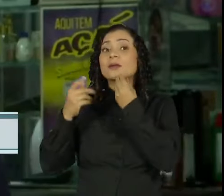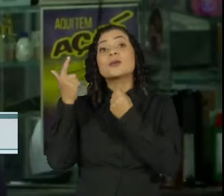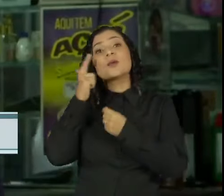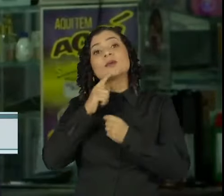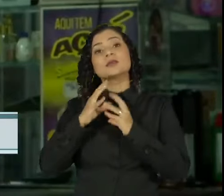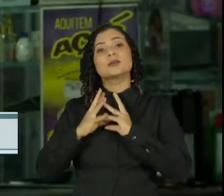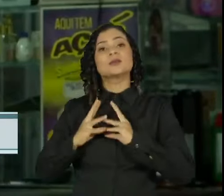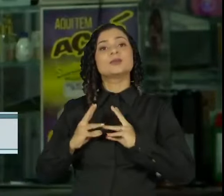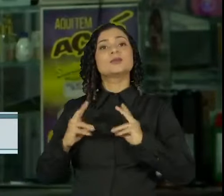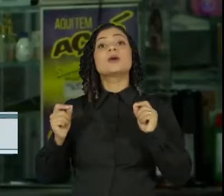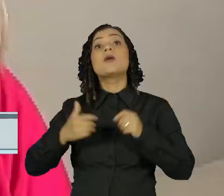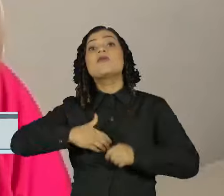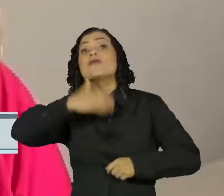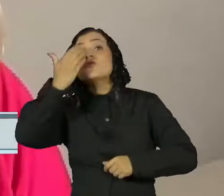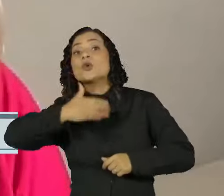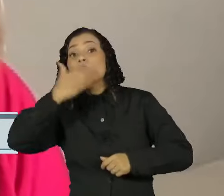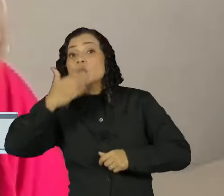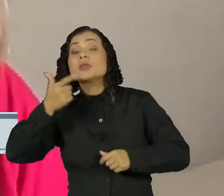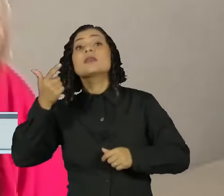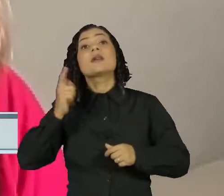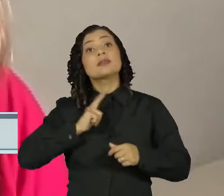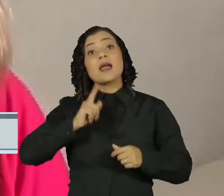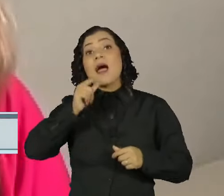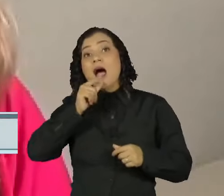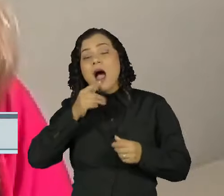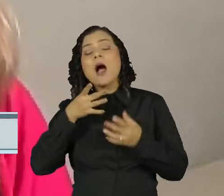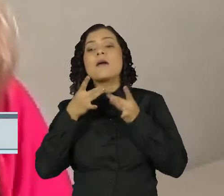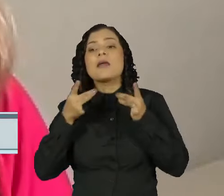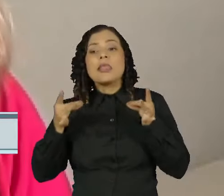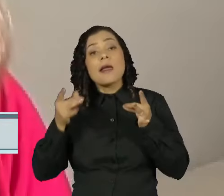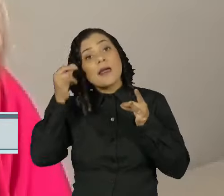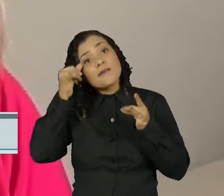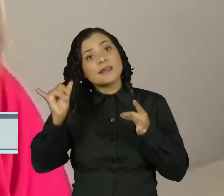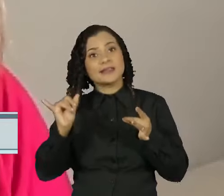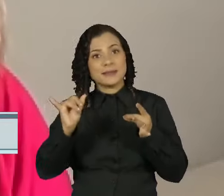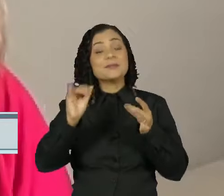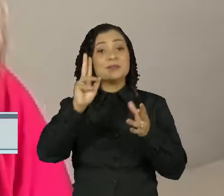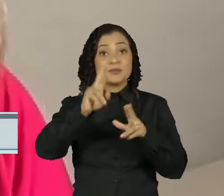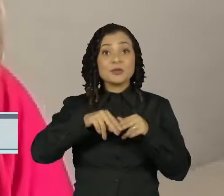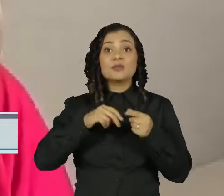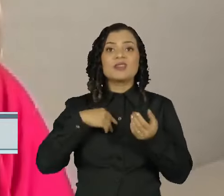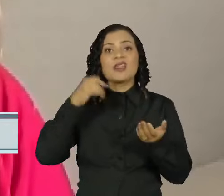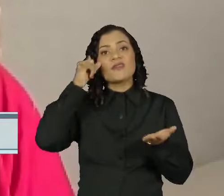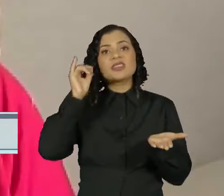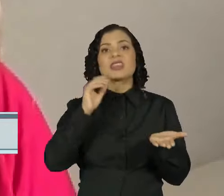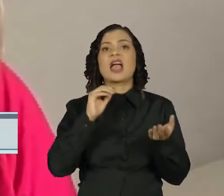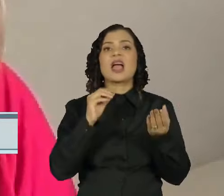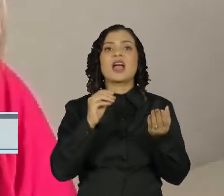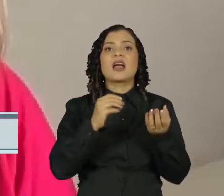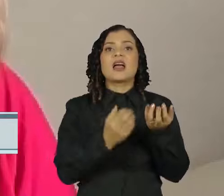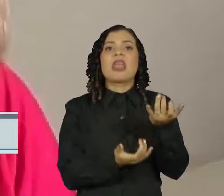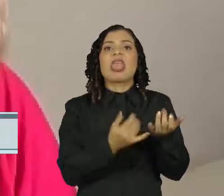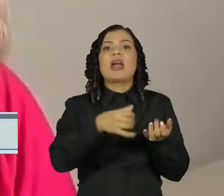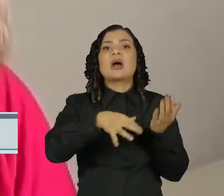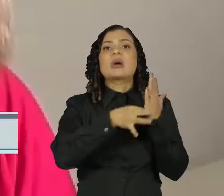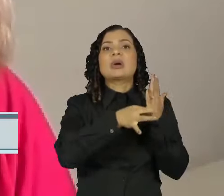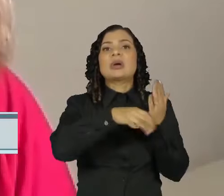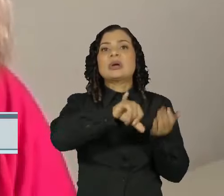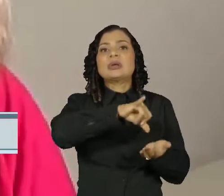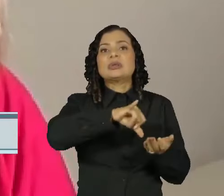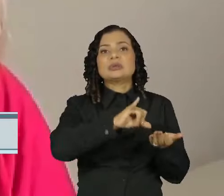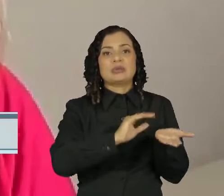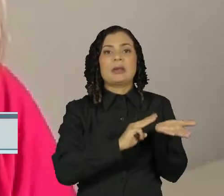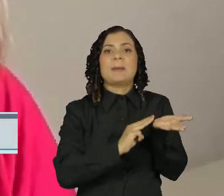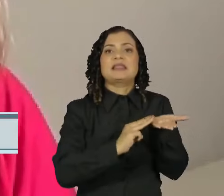líquido, como as frutas. Vamos evitar todas as frituras, então evitar pastelzinho, evitar